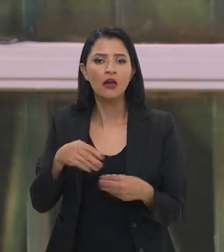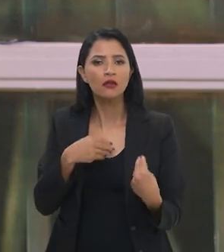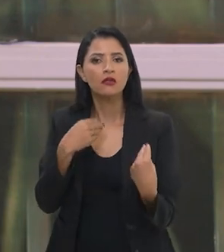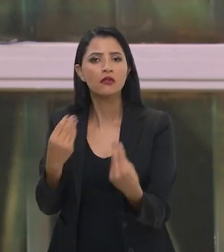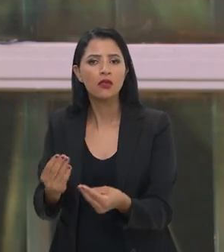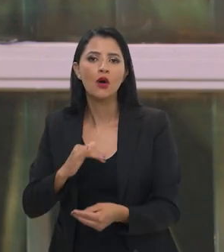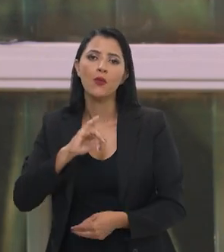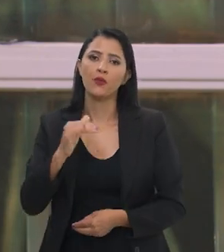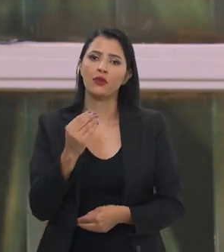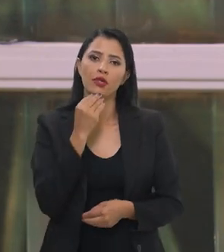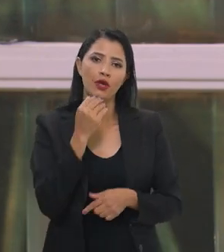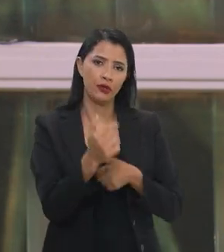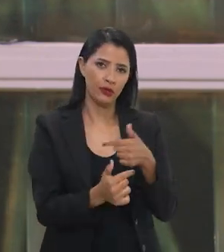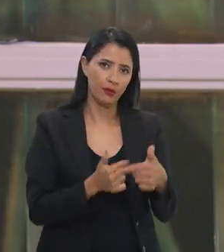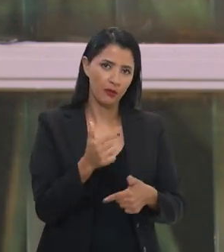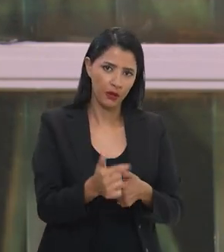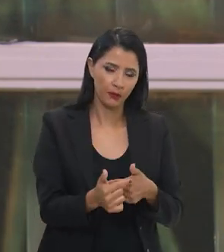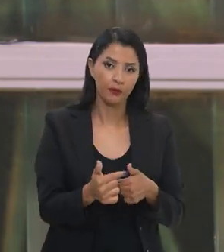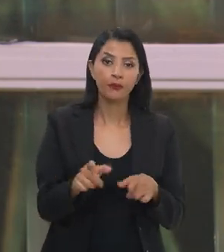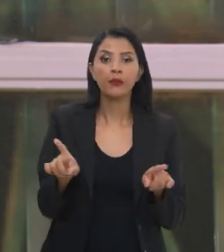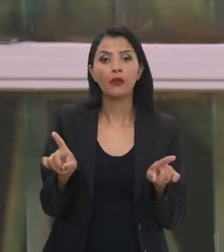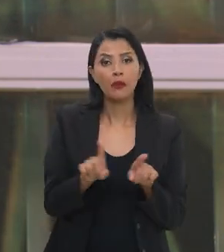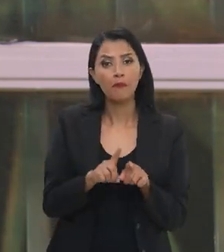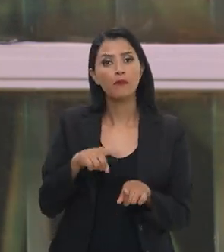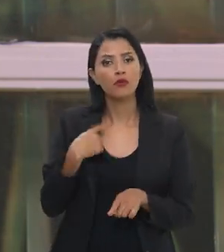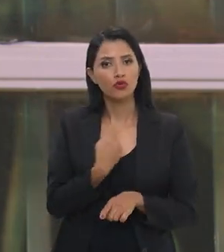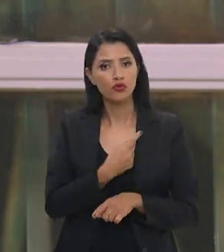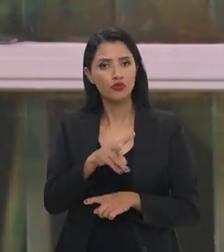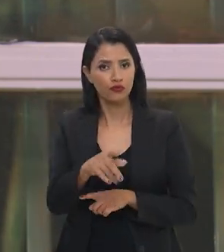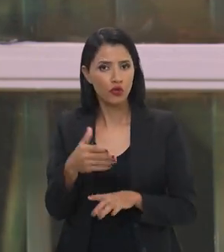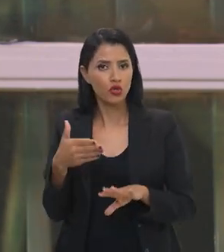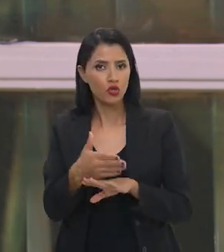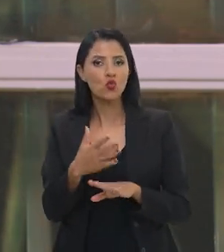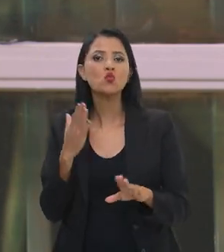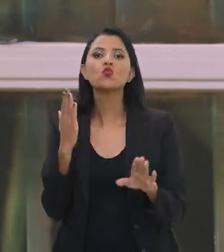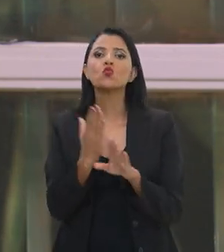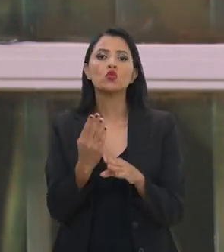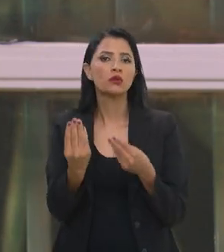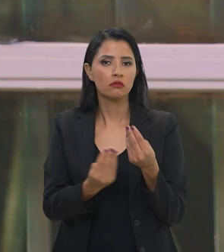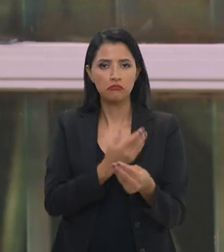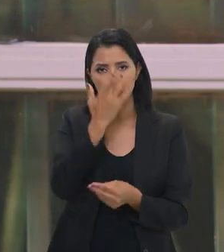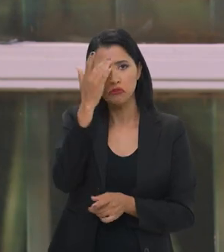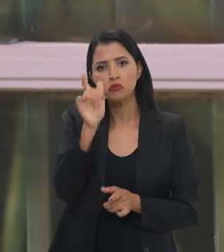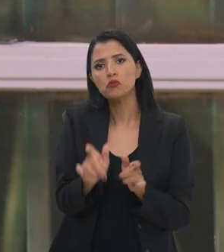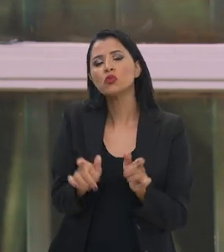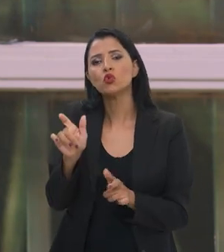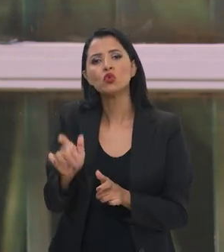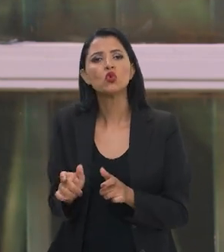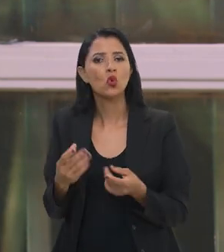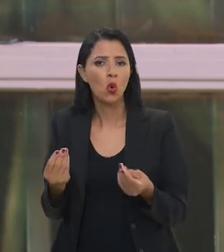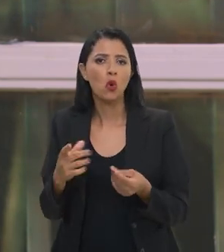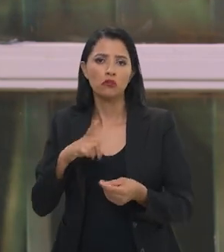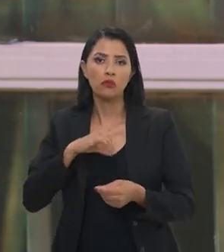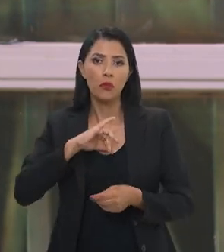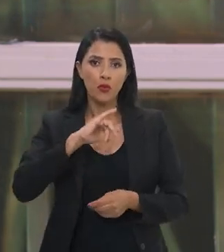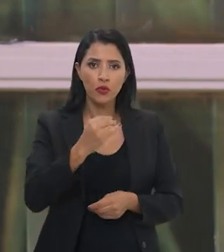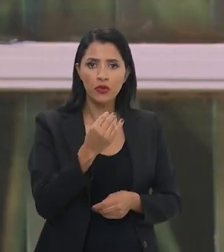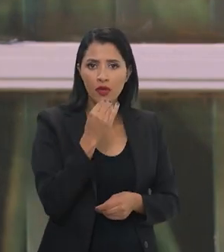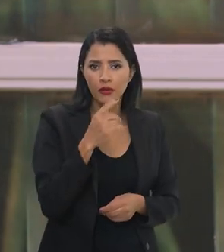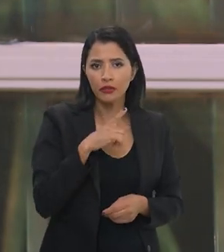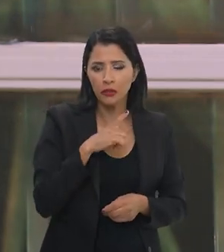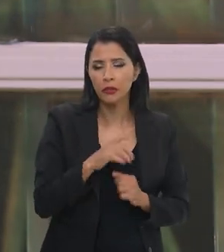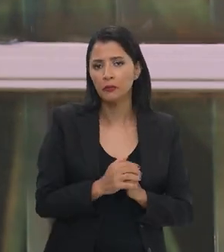e dar uma oportunidade mas Além disso nós vamos encontrar lá também pessoas que é